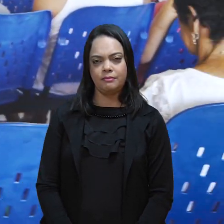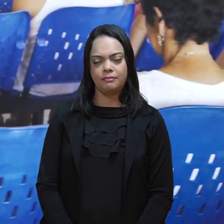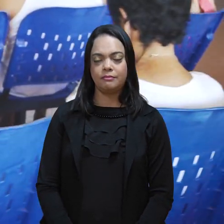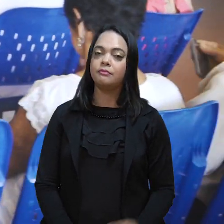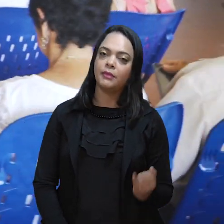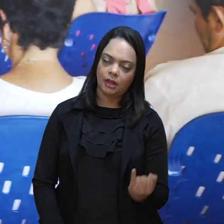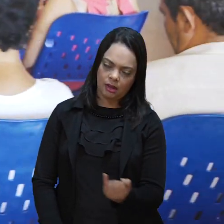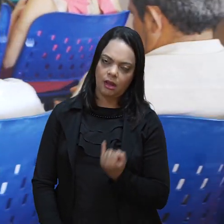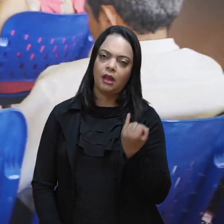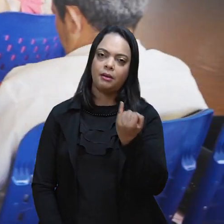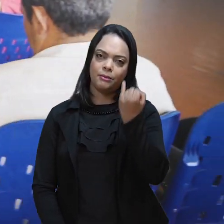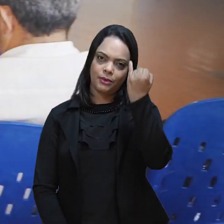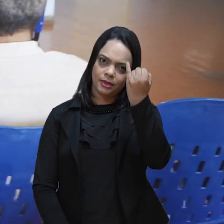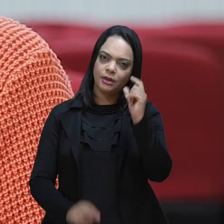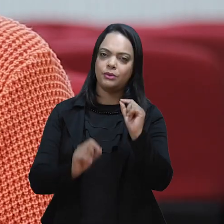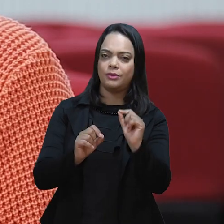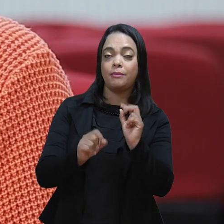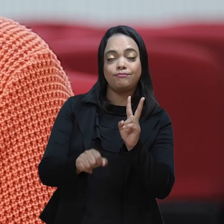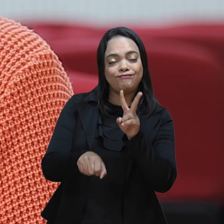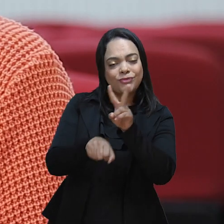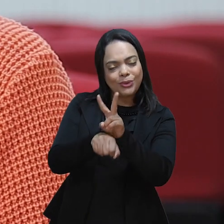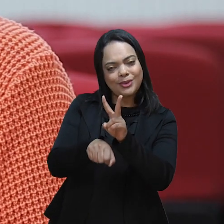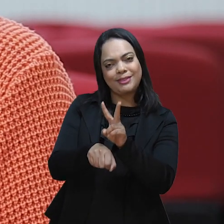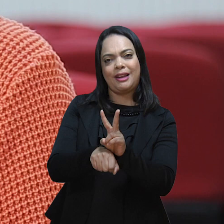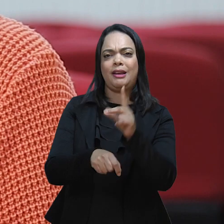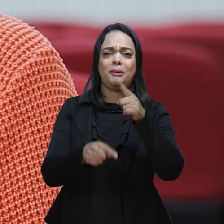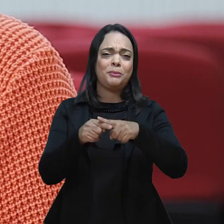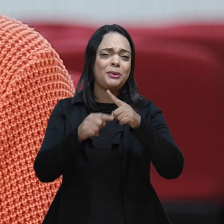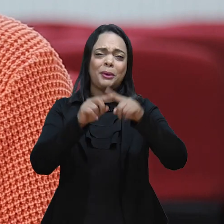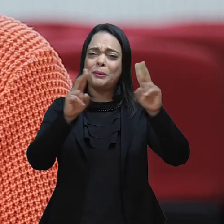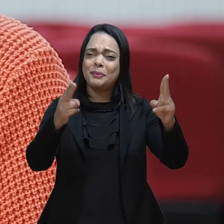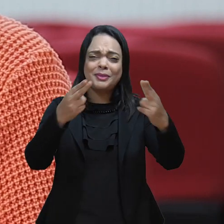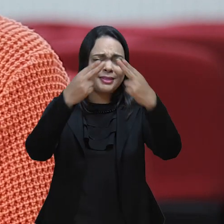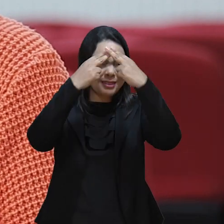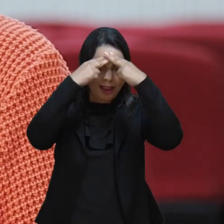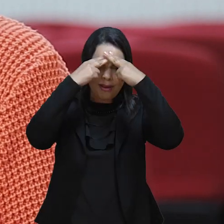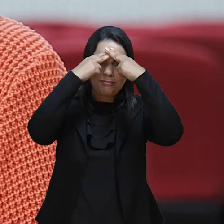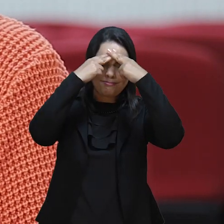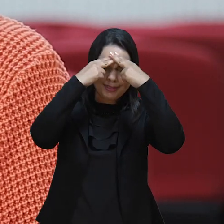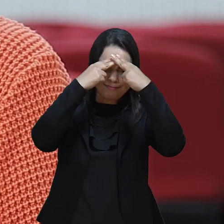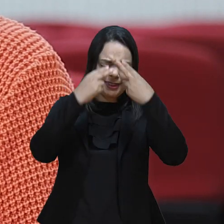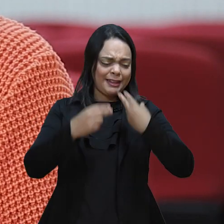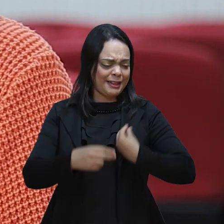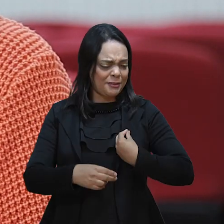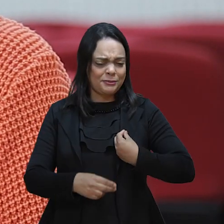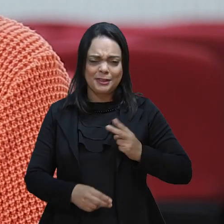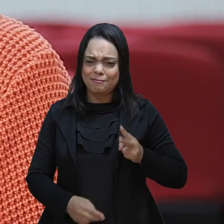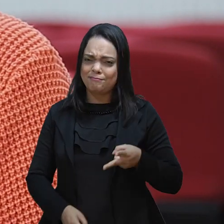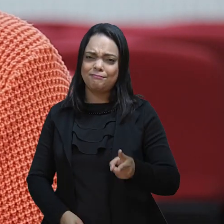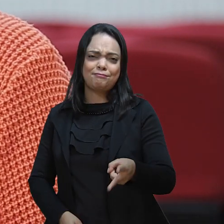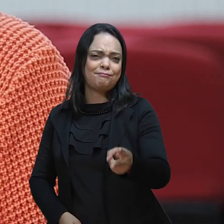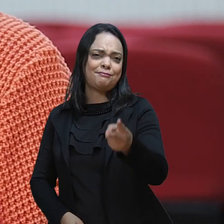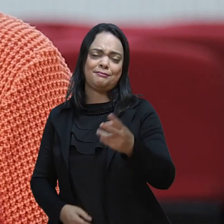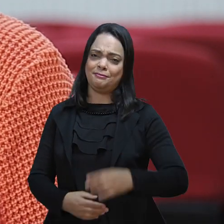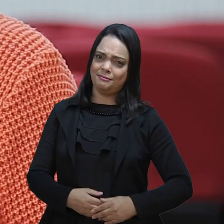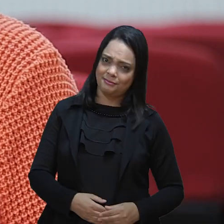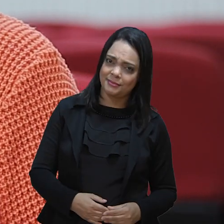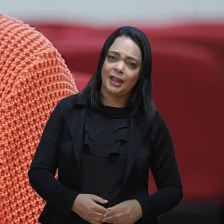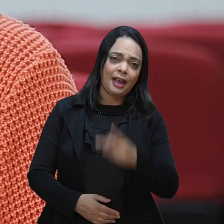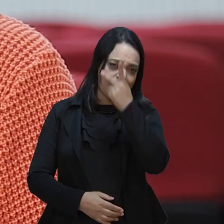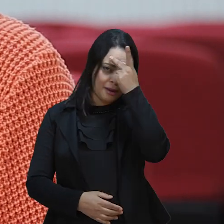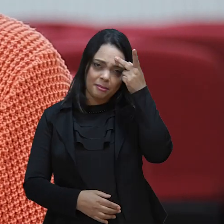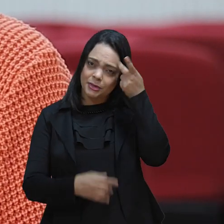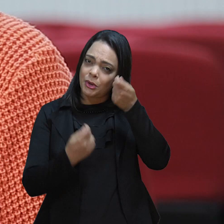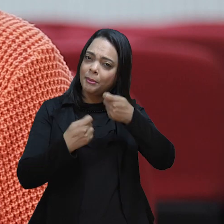Que é muito importante que seja cuidado, porque esse é um trauma que vai repercutir na vida toda da pessoa. E ela precisa